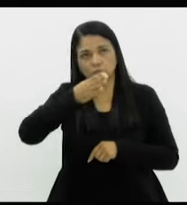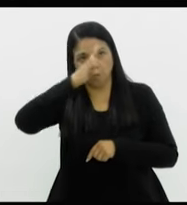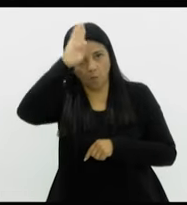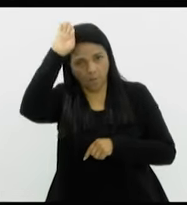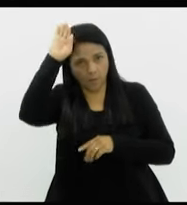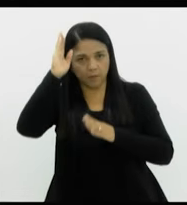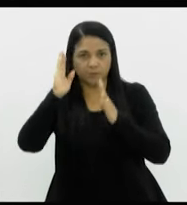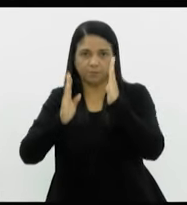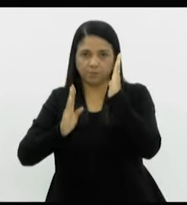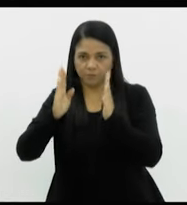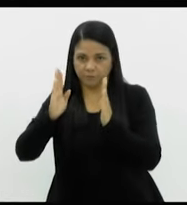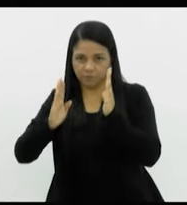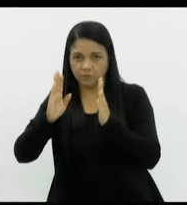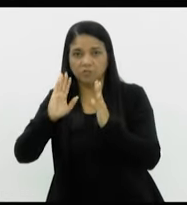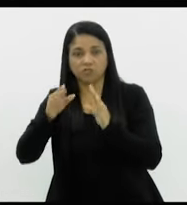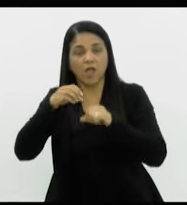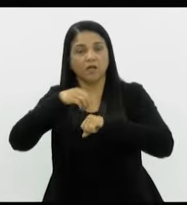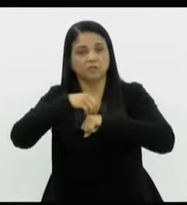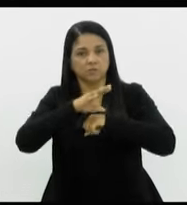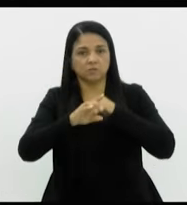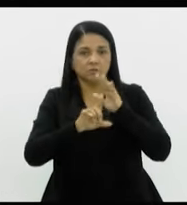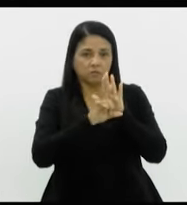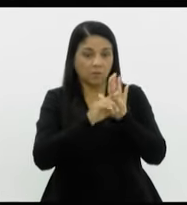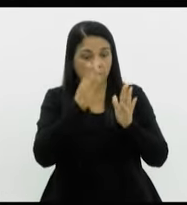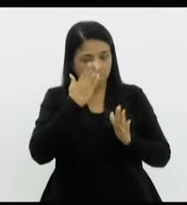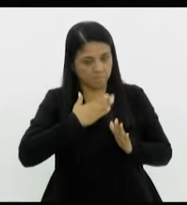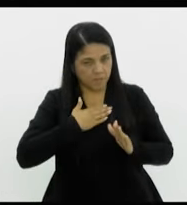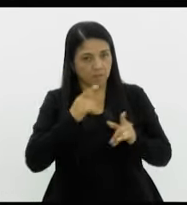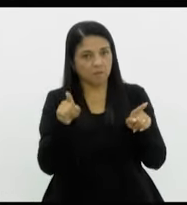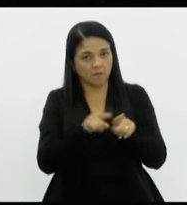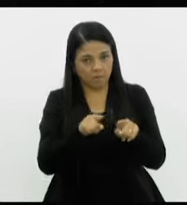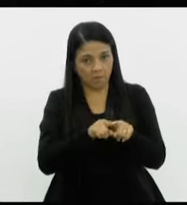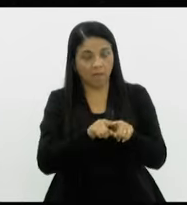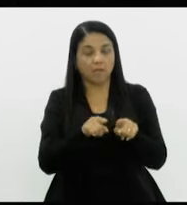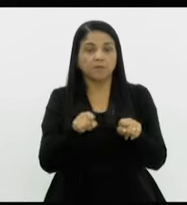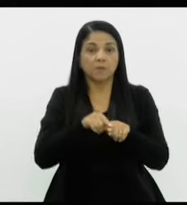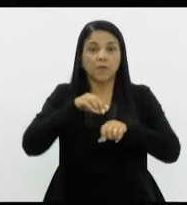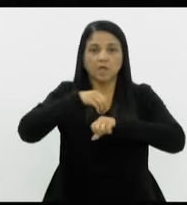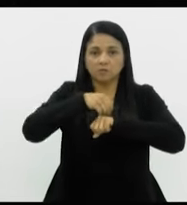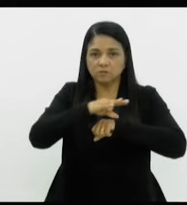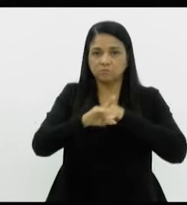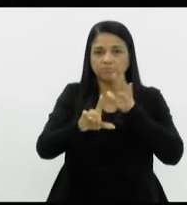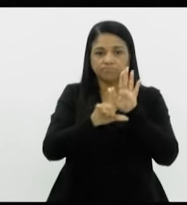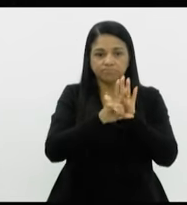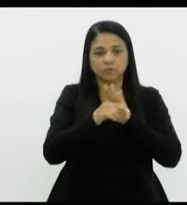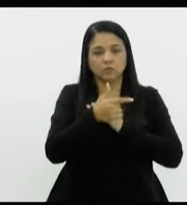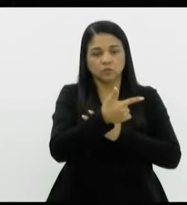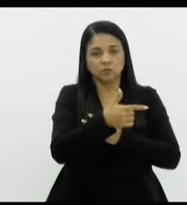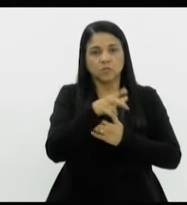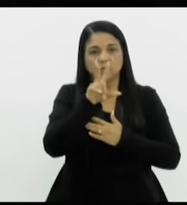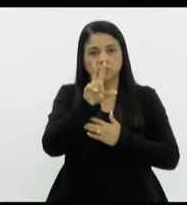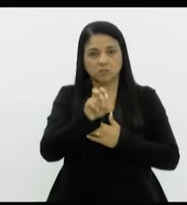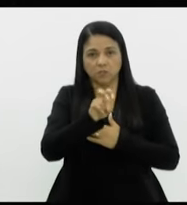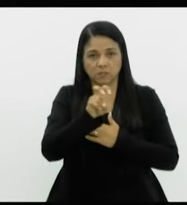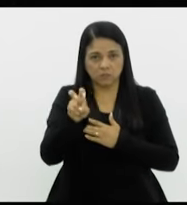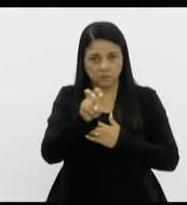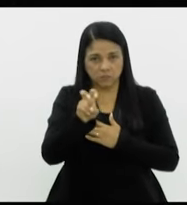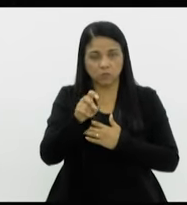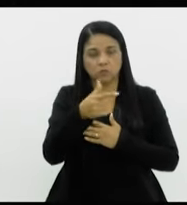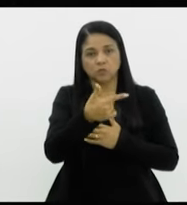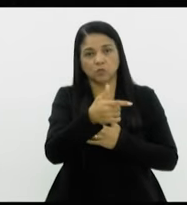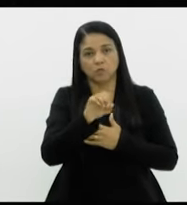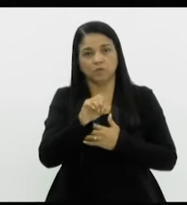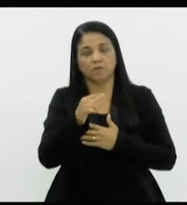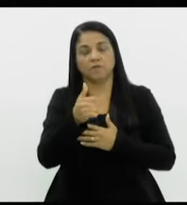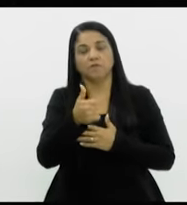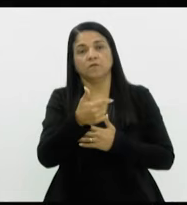que já foi a indicação legislativa minha, mas também com a indicação de número 255 de